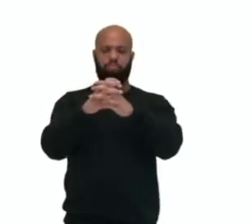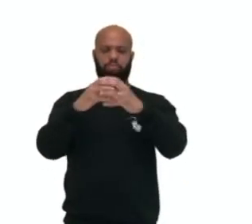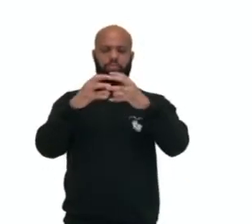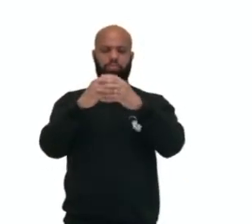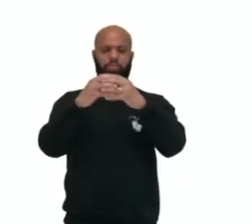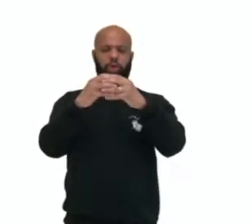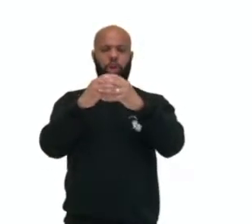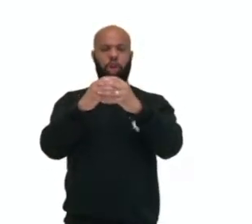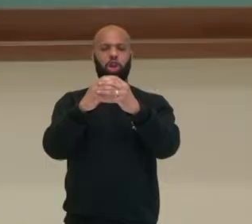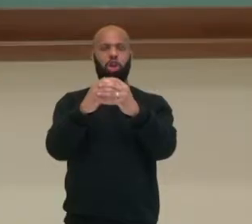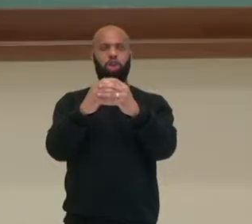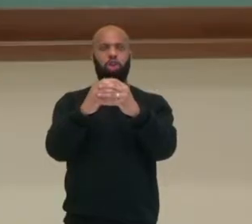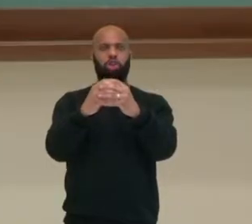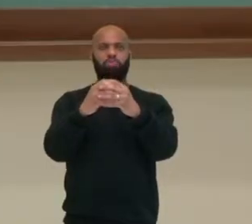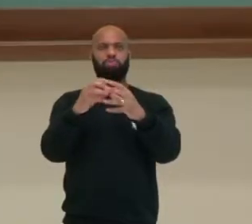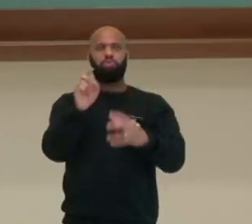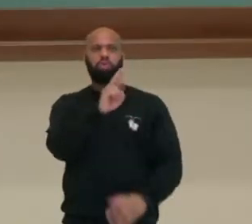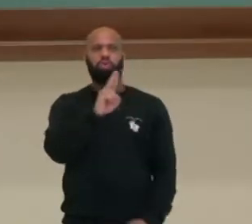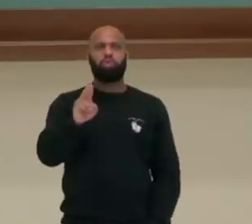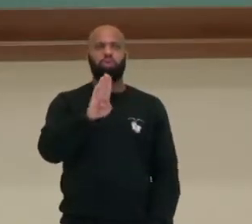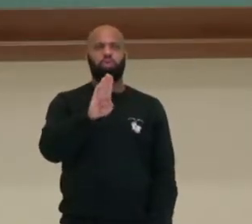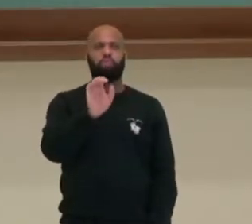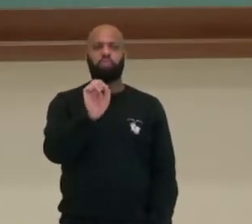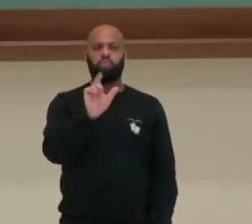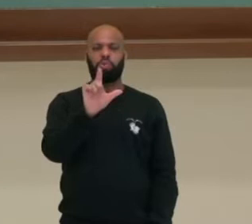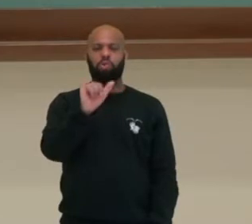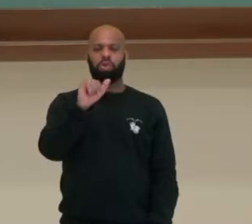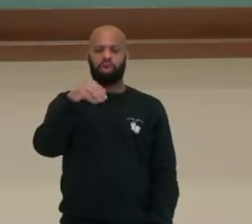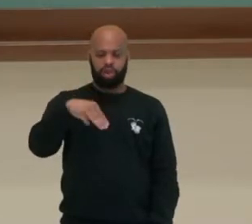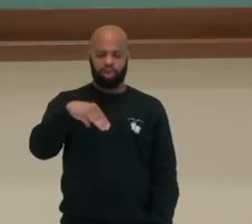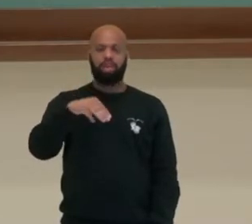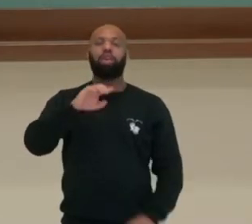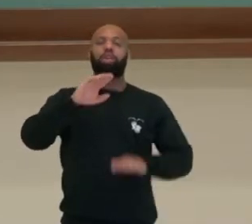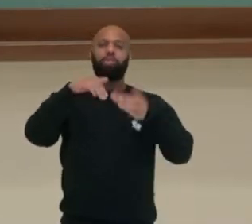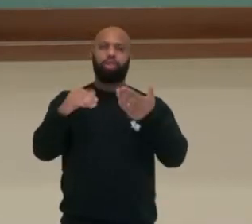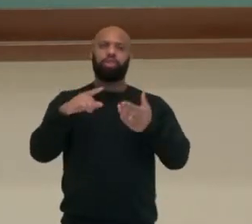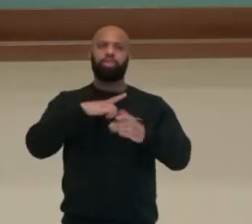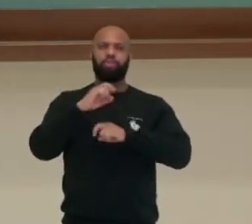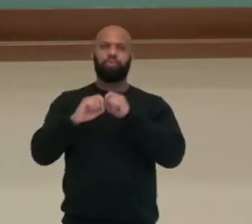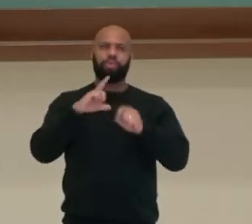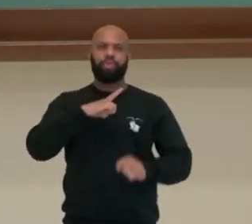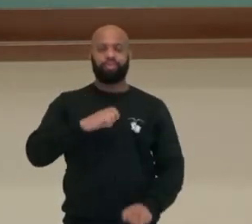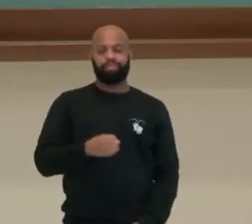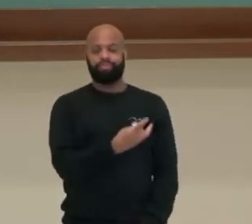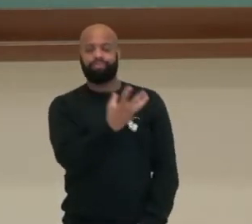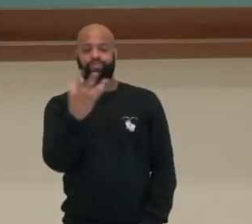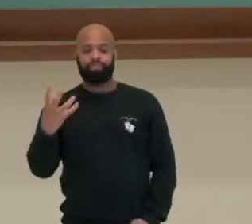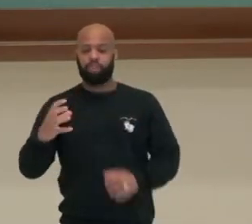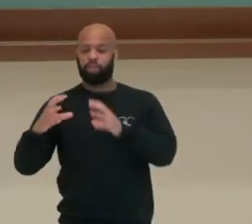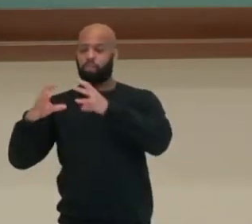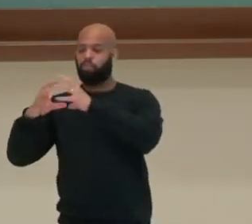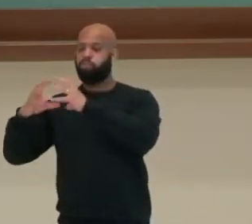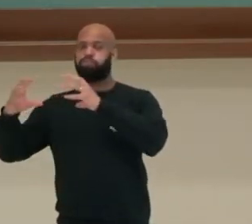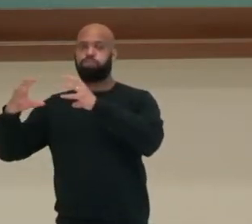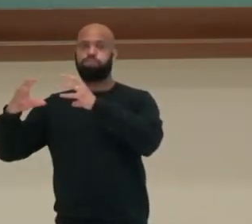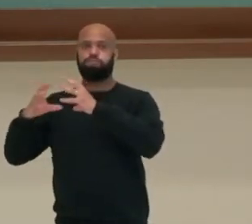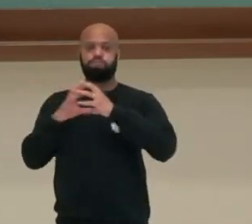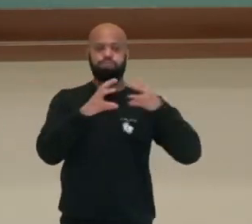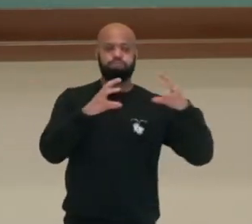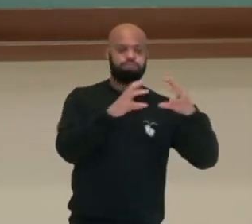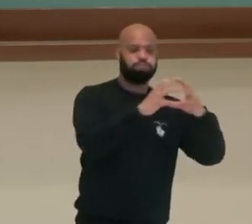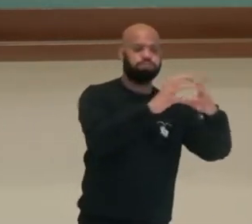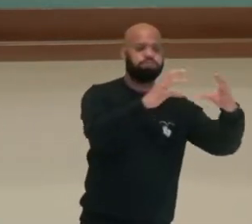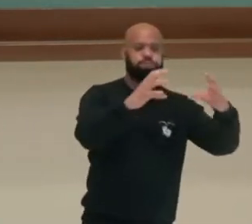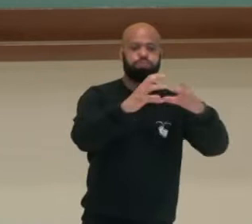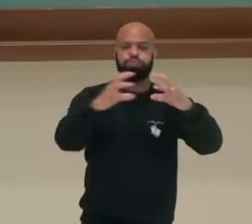bolim. Então, o jogo completo de bochas, ele tem uma quantidade de bolas maiores, que são as bochas,